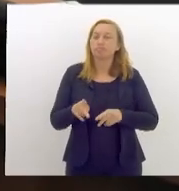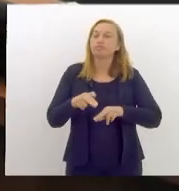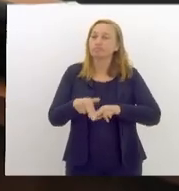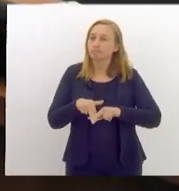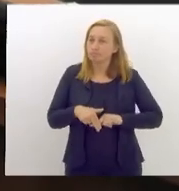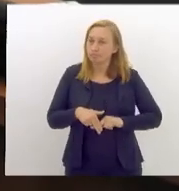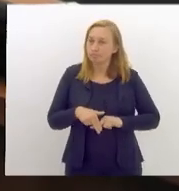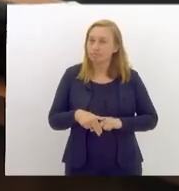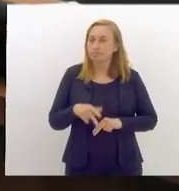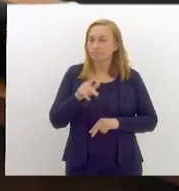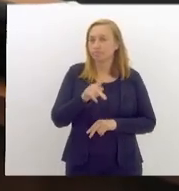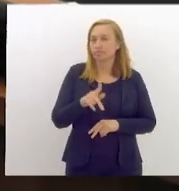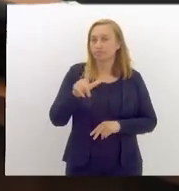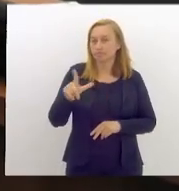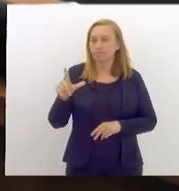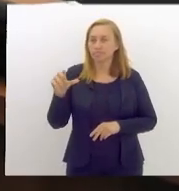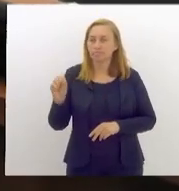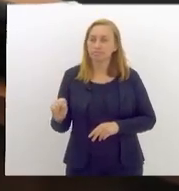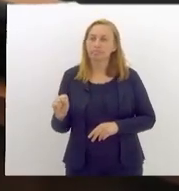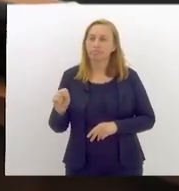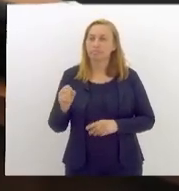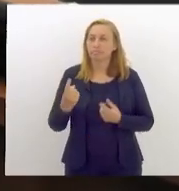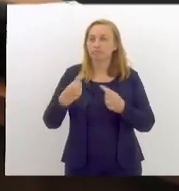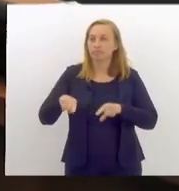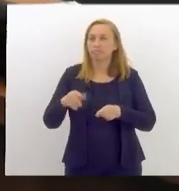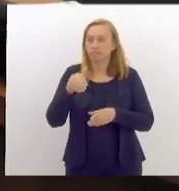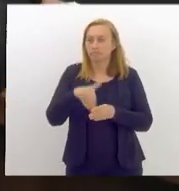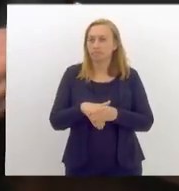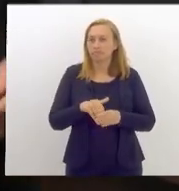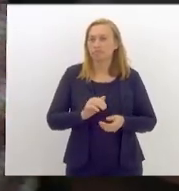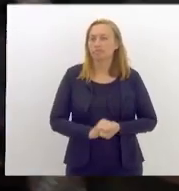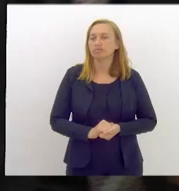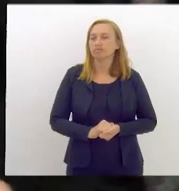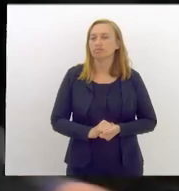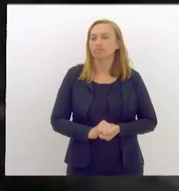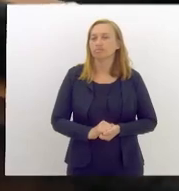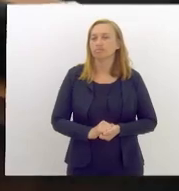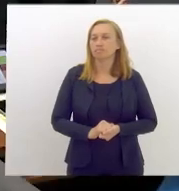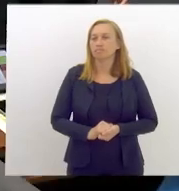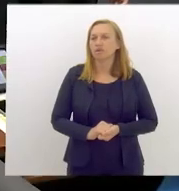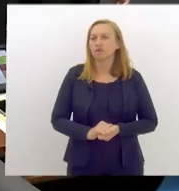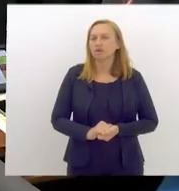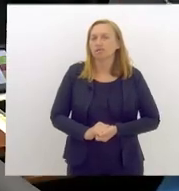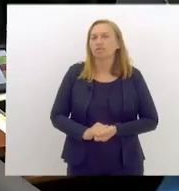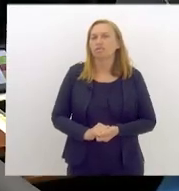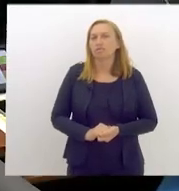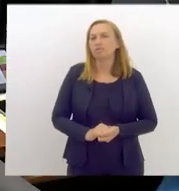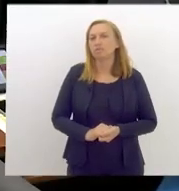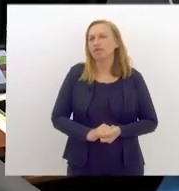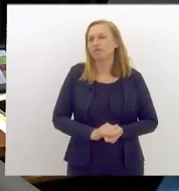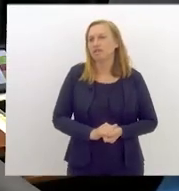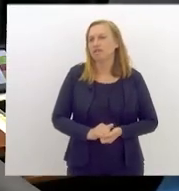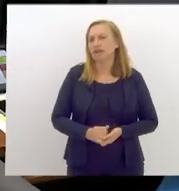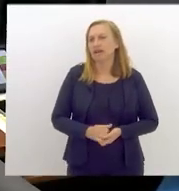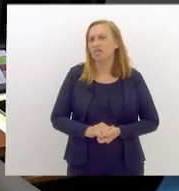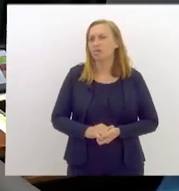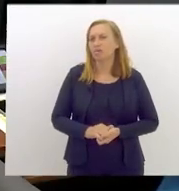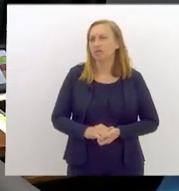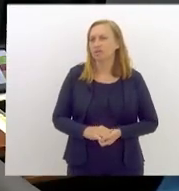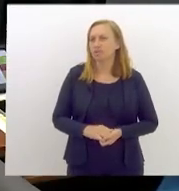o PSB vai votar Contra esse projeto Deputado Luiz